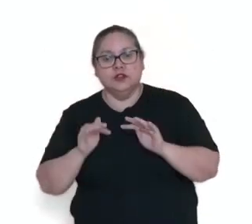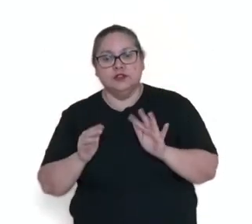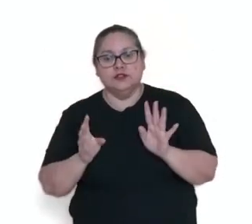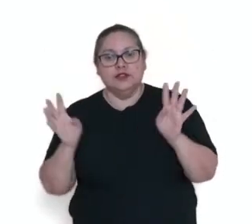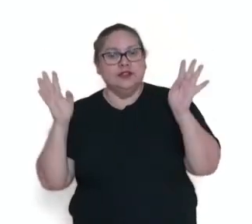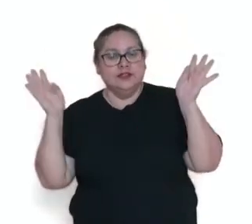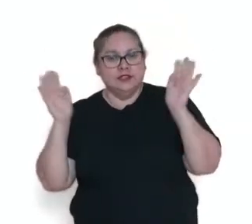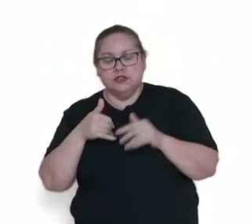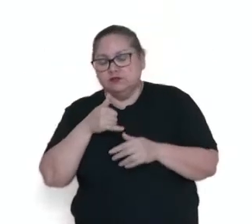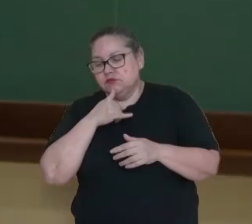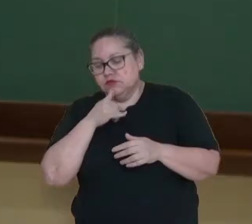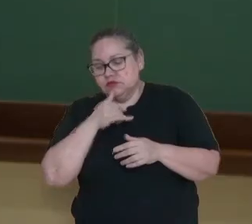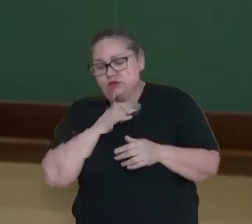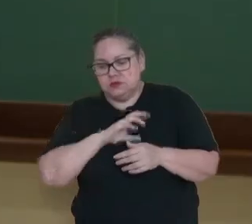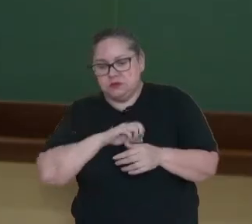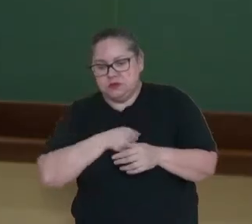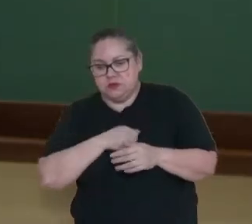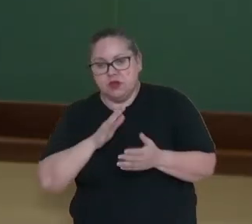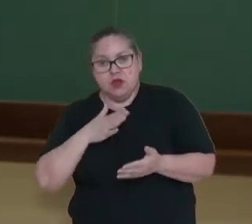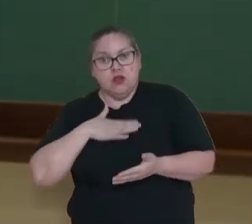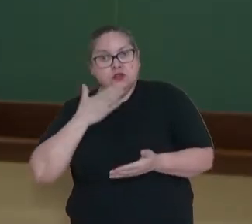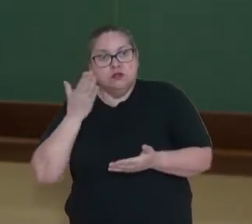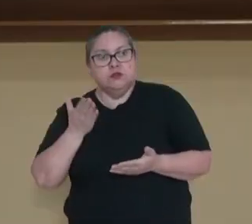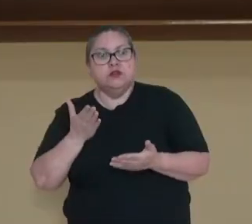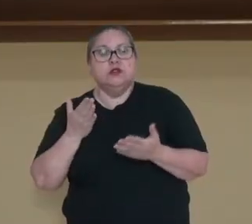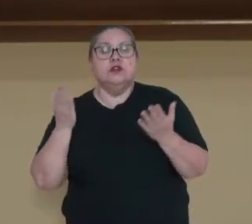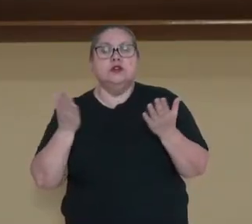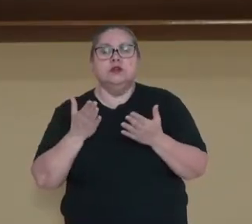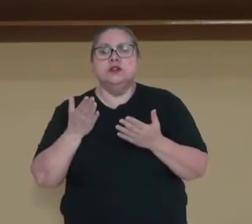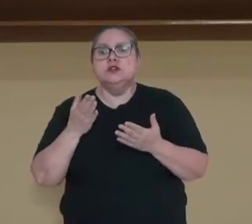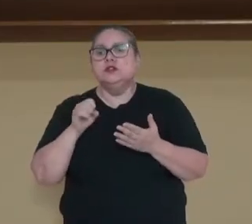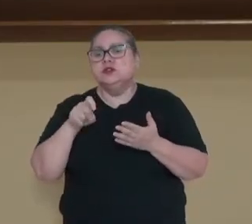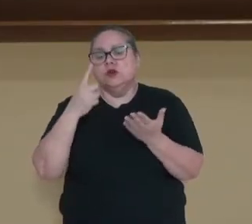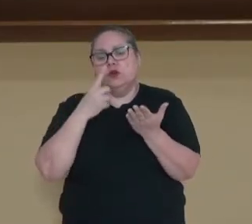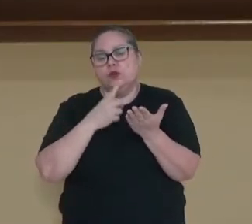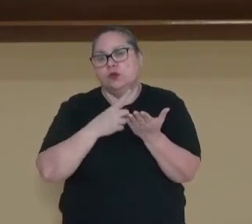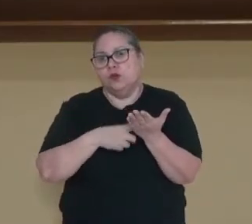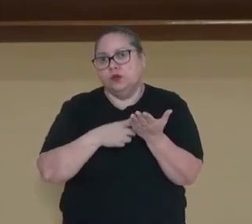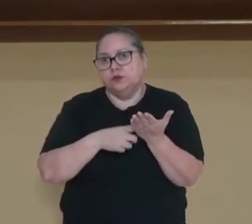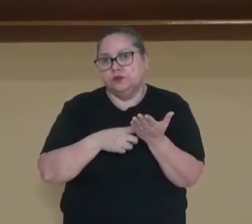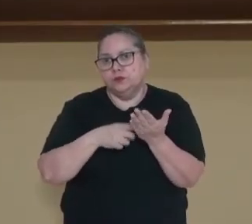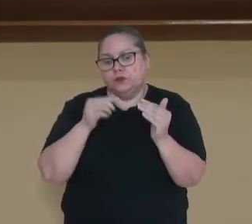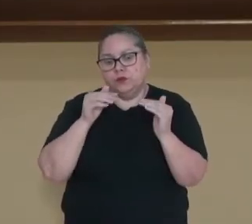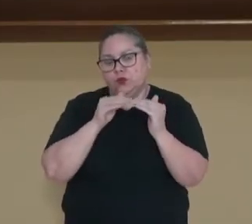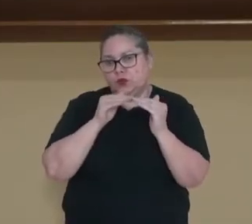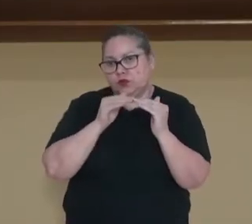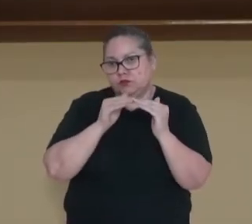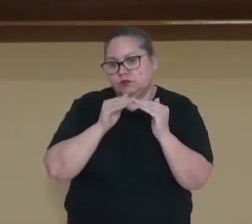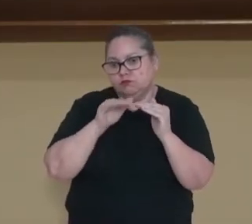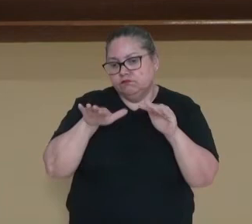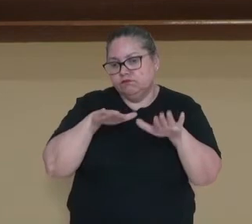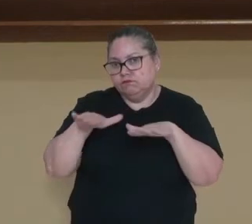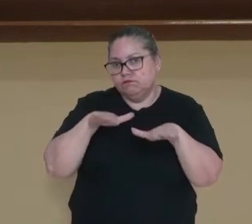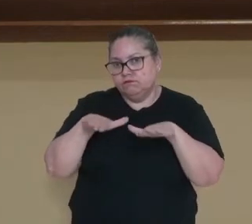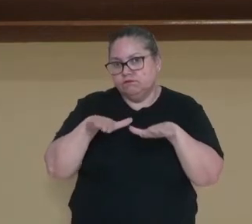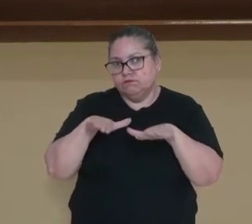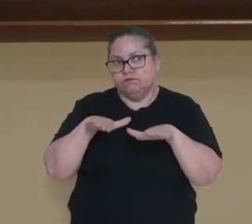alegria, tristeza, raiva e surpresa. Então agora se a gente combinar, por exemplo, o